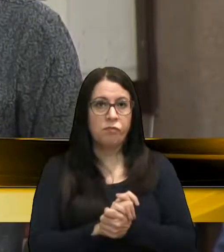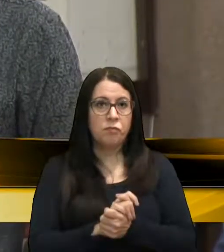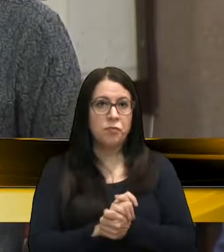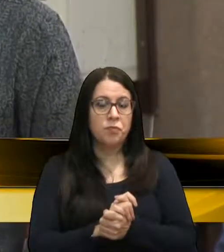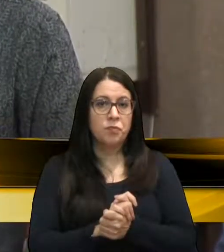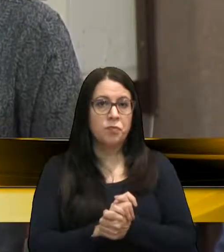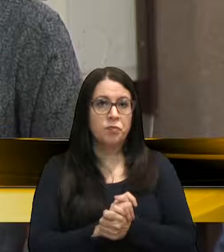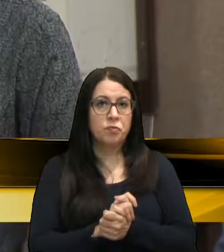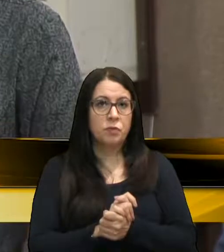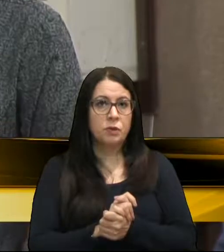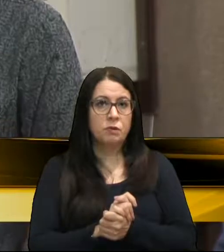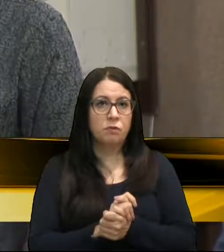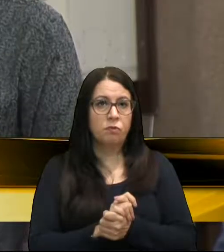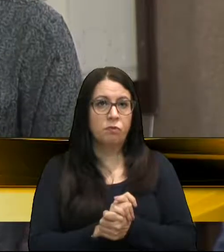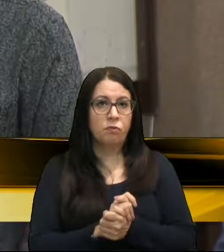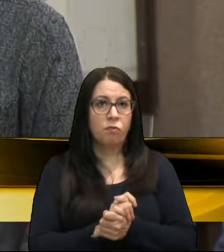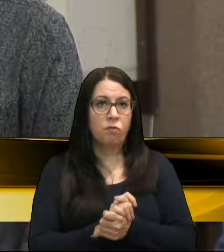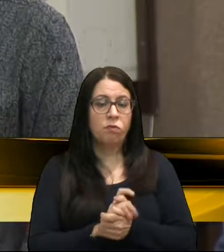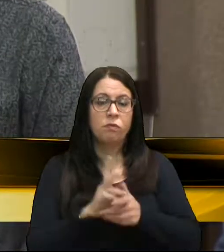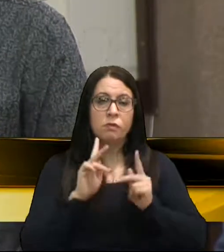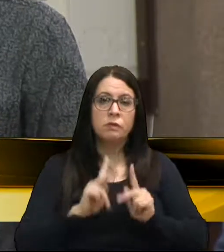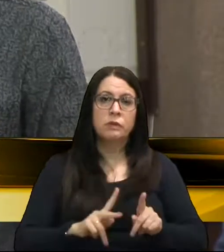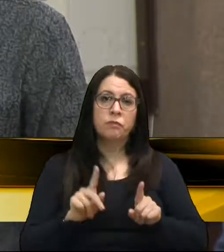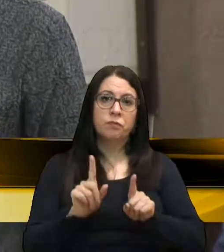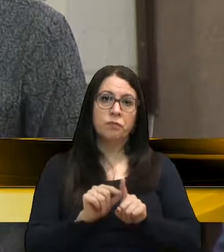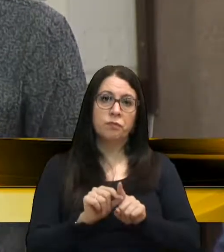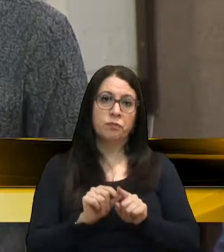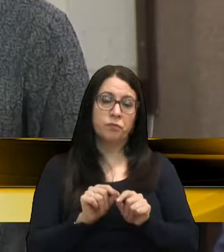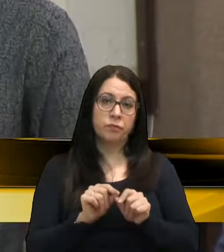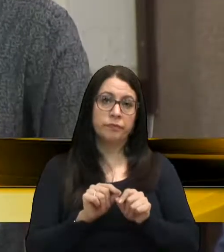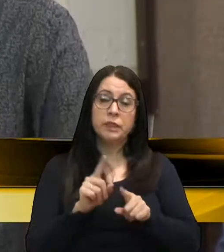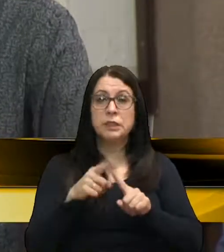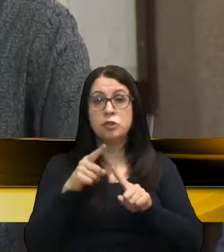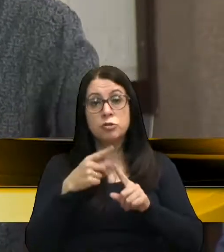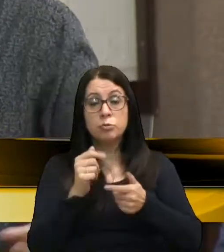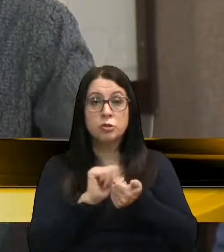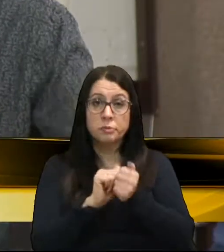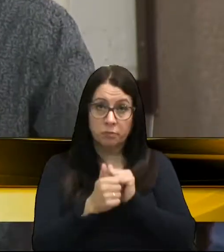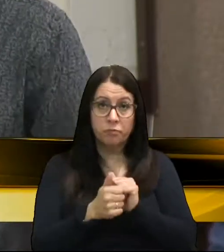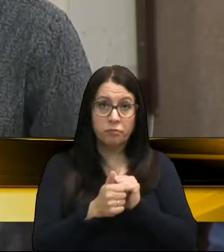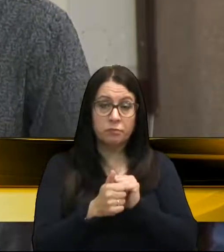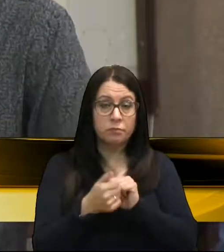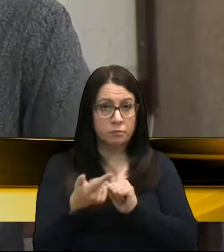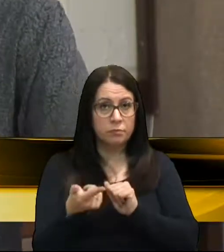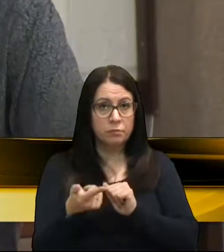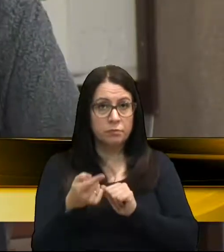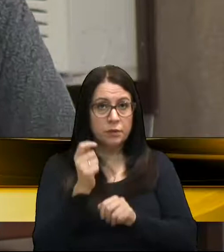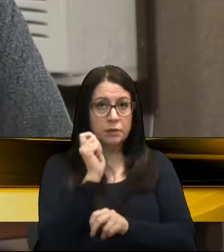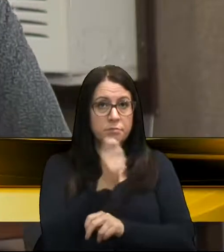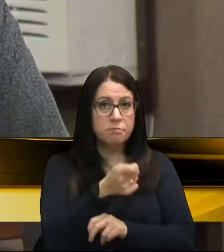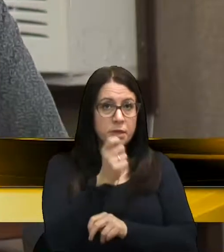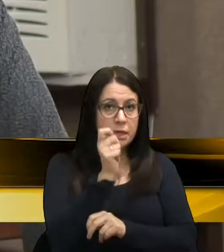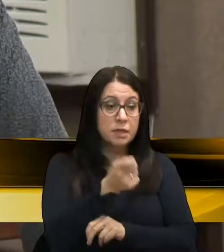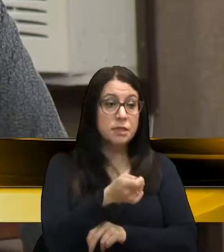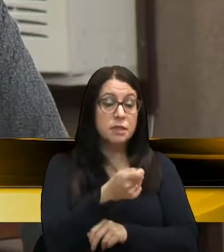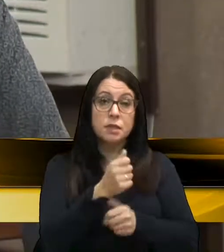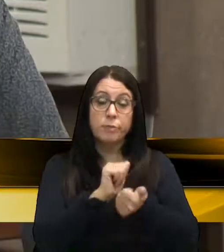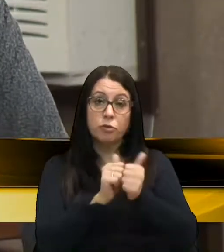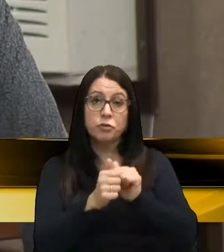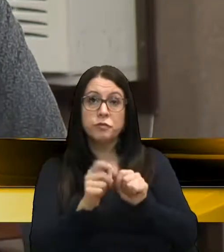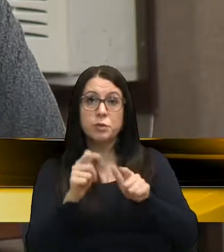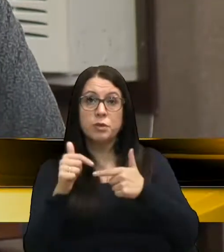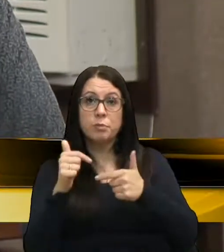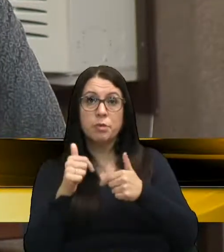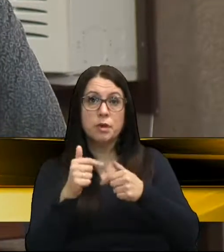com as pessoas que fazem esse tipo de esporte, que é a pesca esportiva, eles fazem um